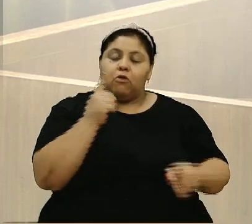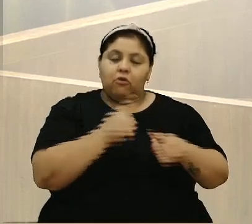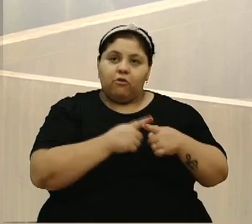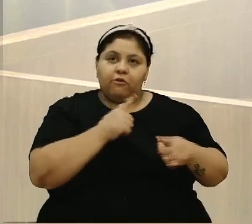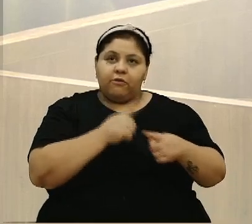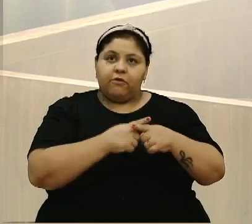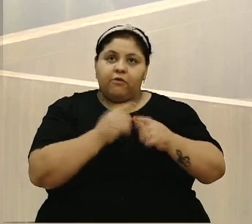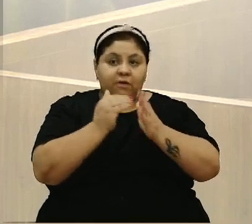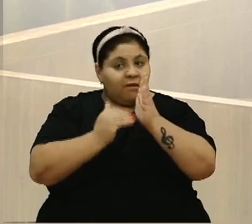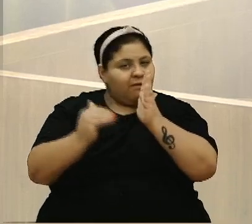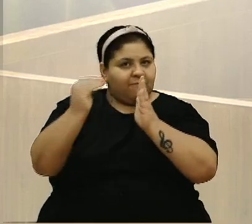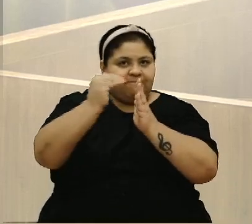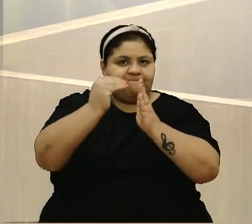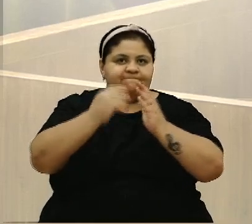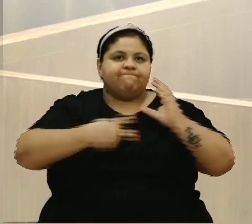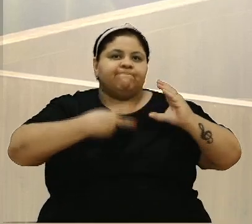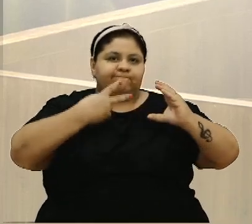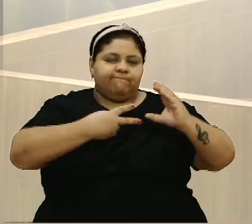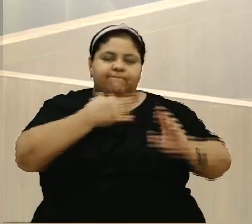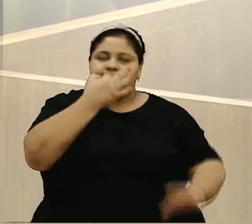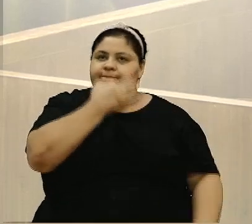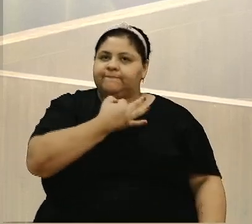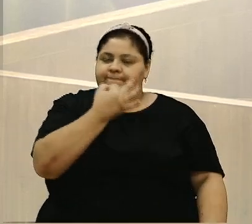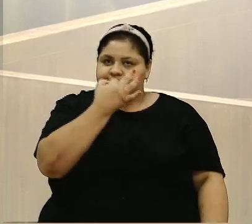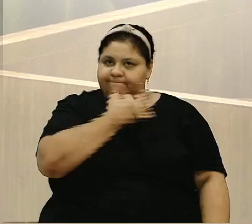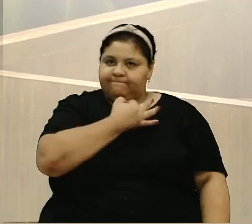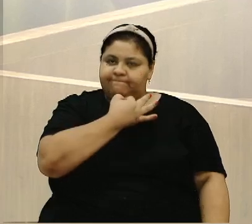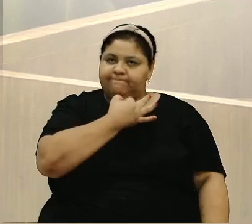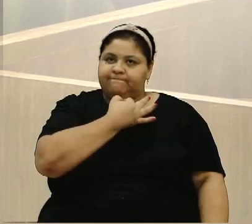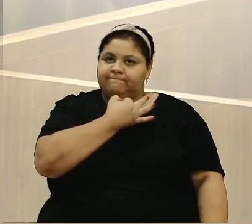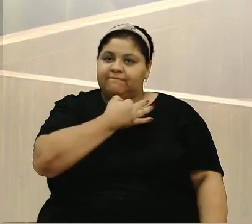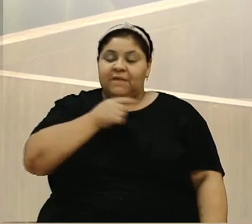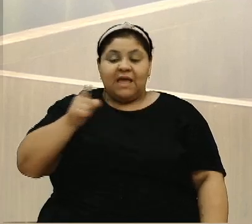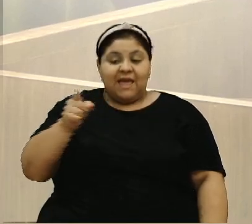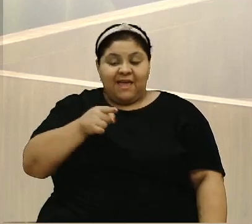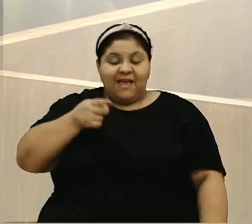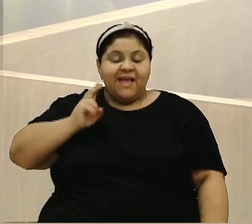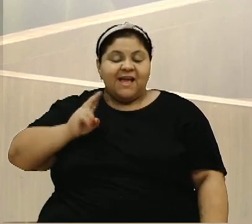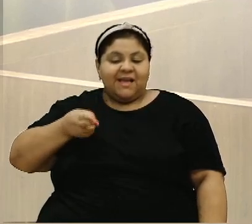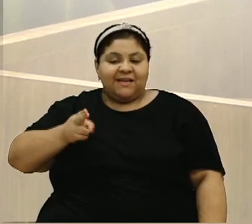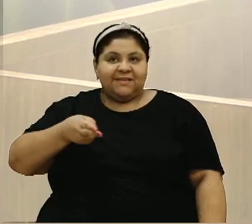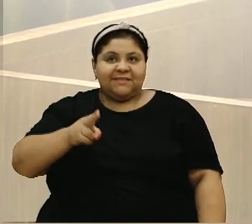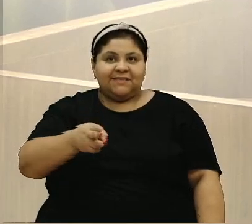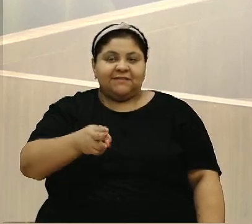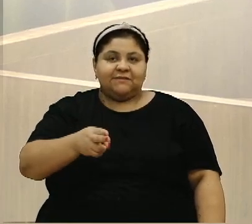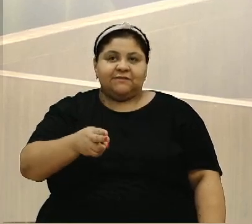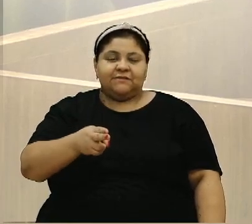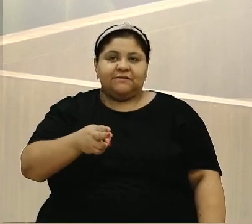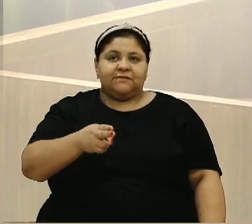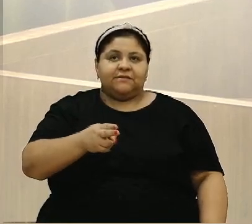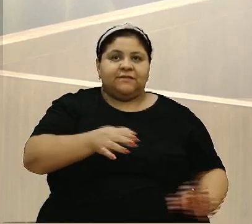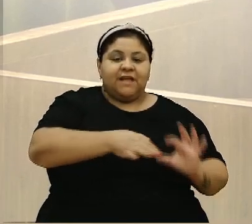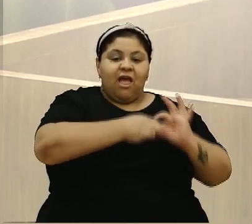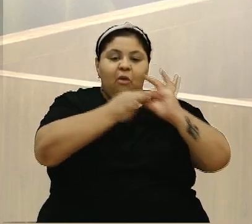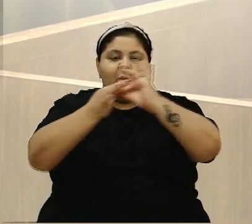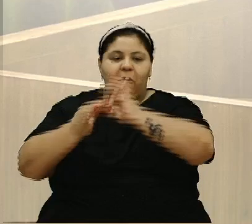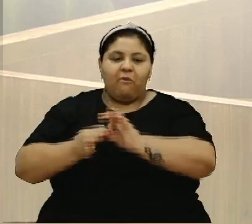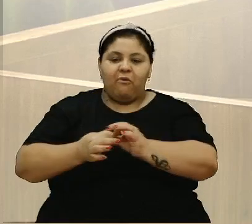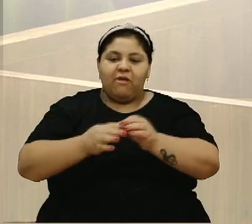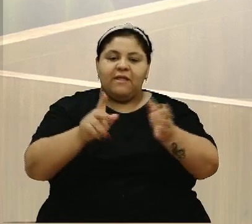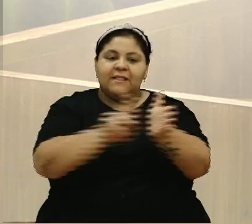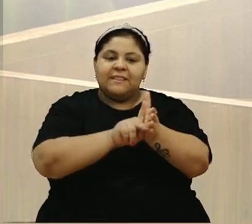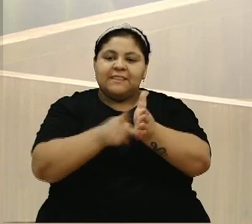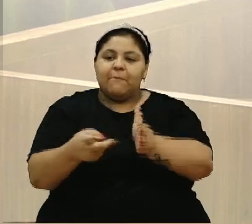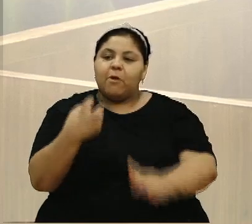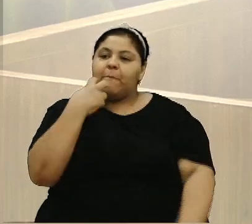a Câmara de Vereadores de Caxias do Sul é e sempre será uma extensão da própria voz